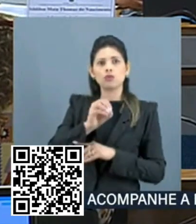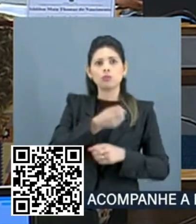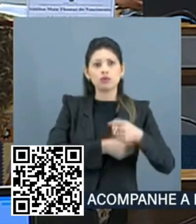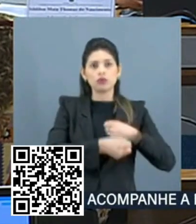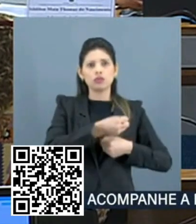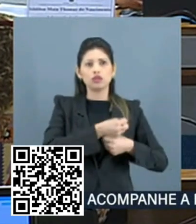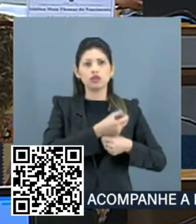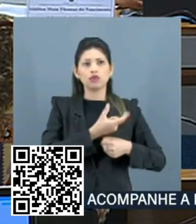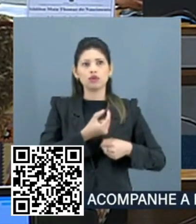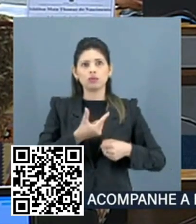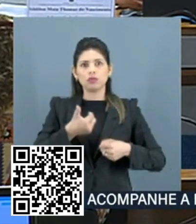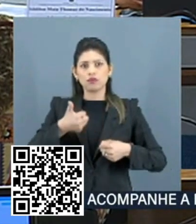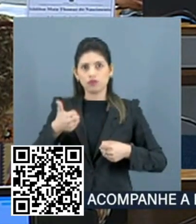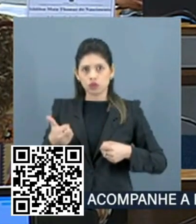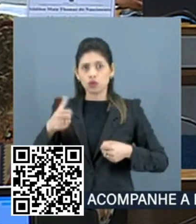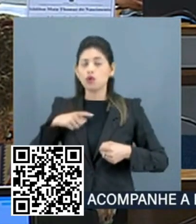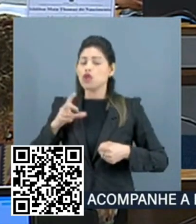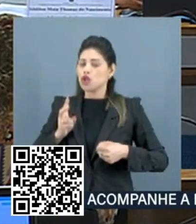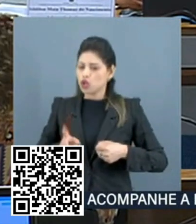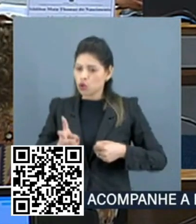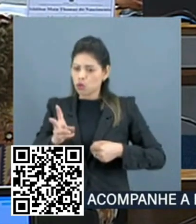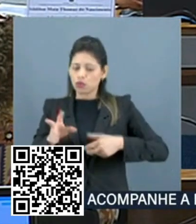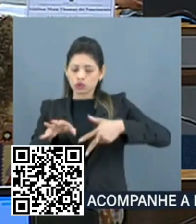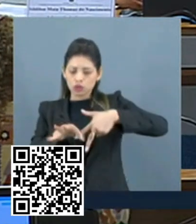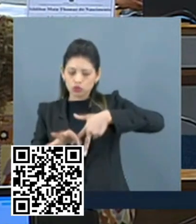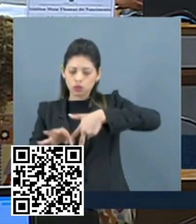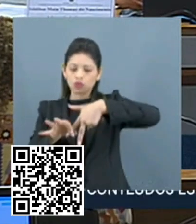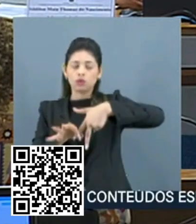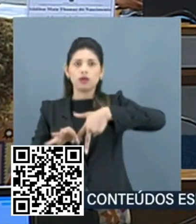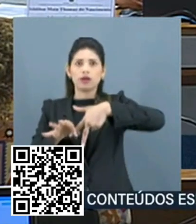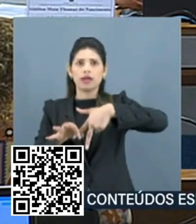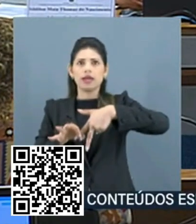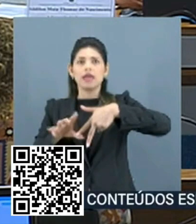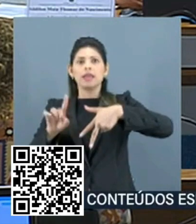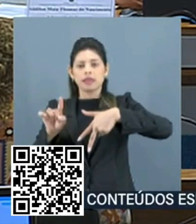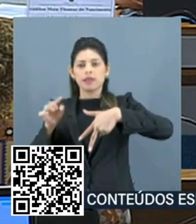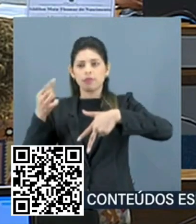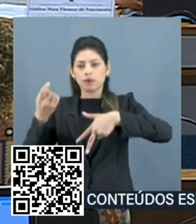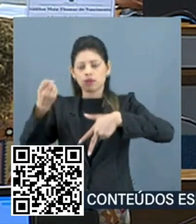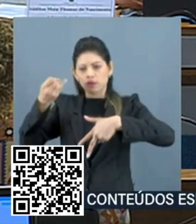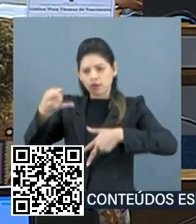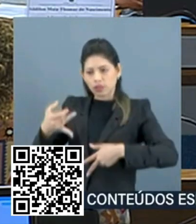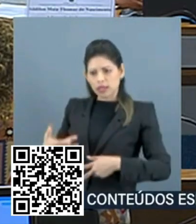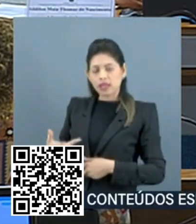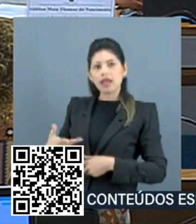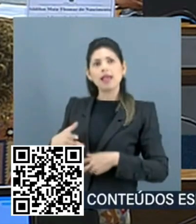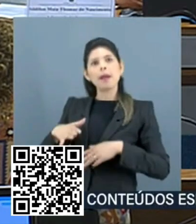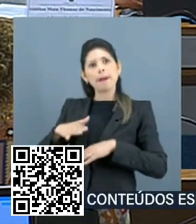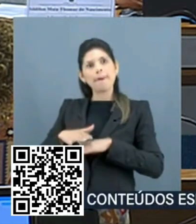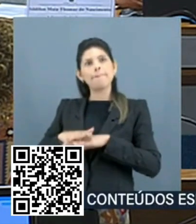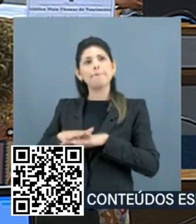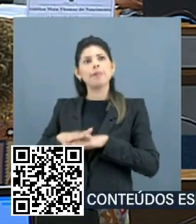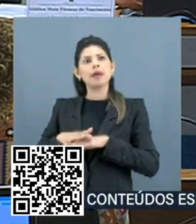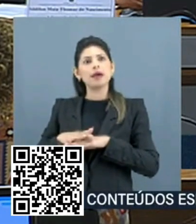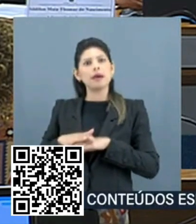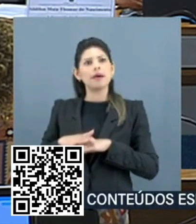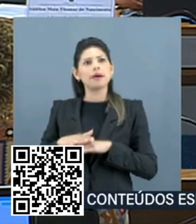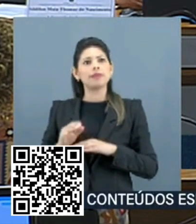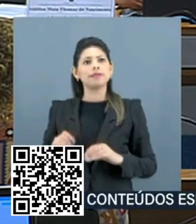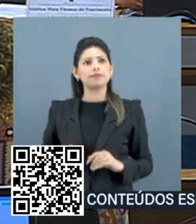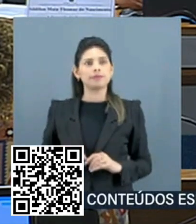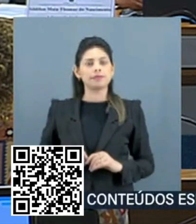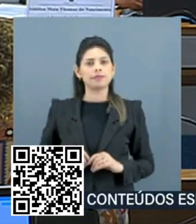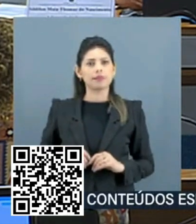então, com tornozeleira eletrônica, que daqui a pouquinho nós vamos discorrer mais sobre o que se deu a partir deste